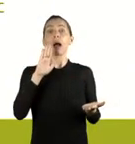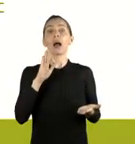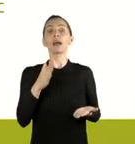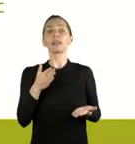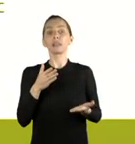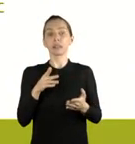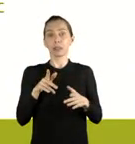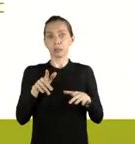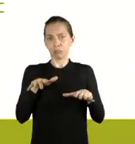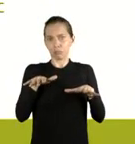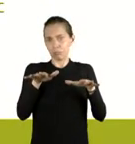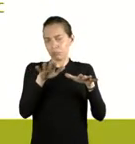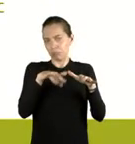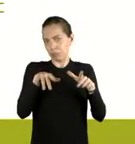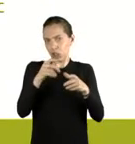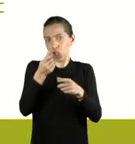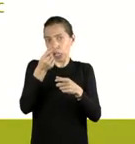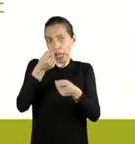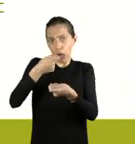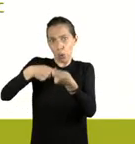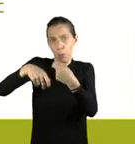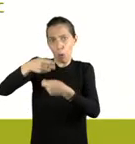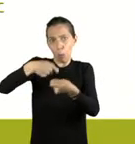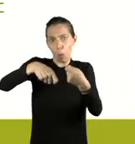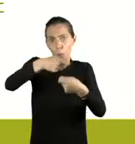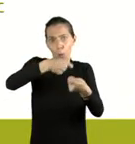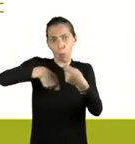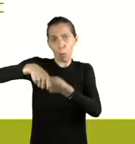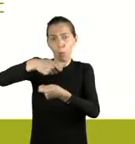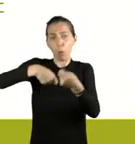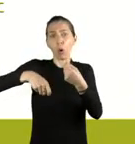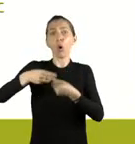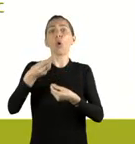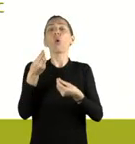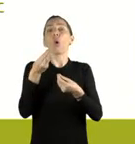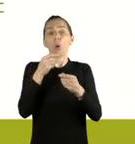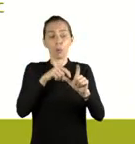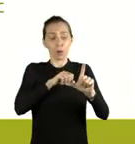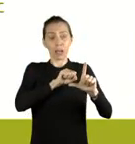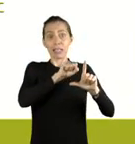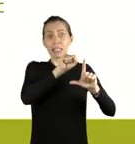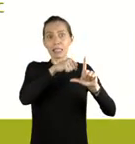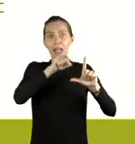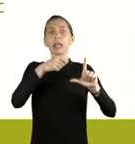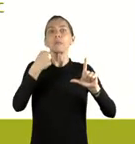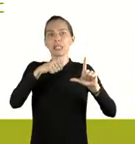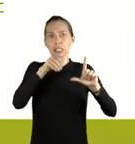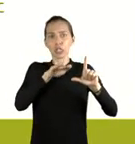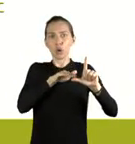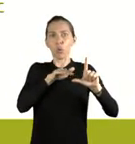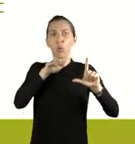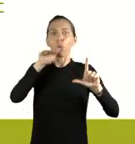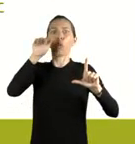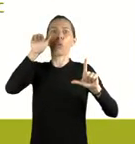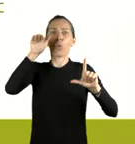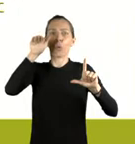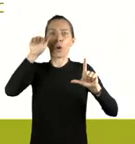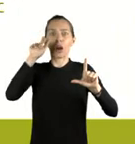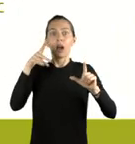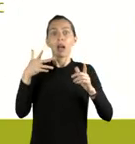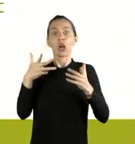no mercado, como que é uma forma de controlar, aumentando a Selic. Só que, ao mesmo tempo, a gente vê uma briga